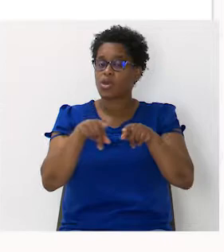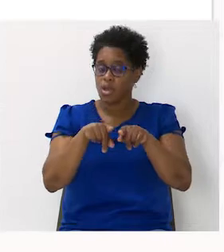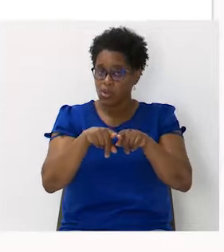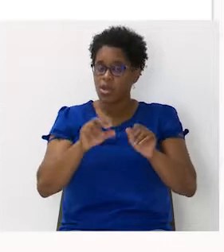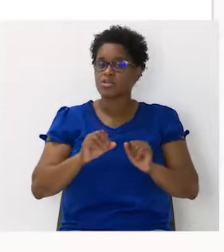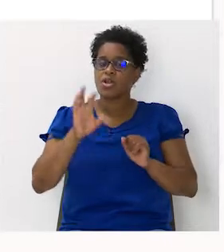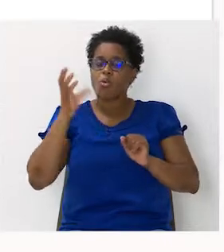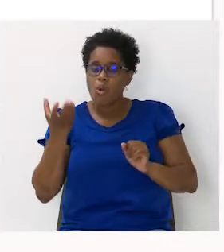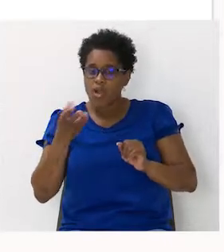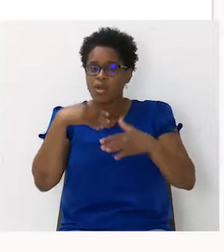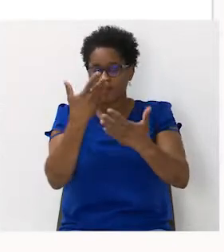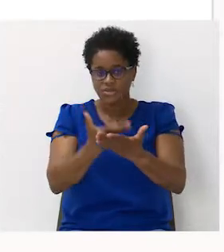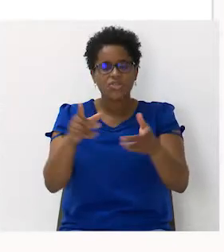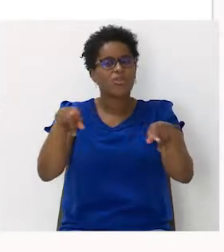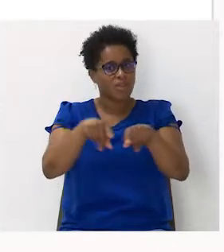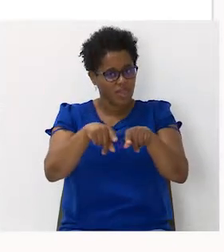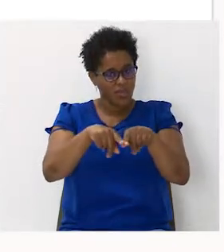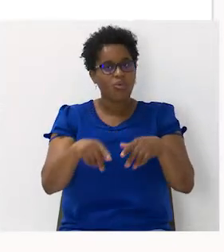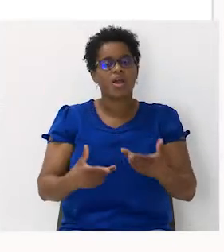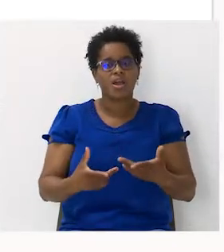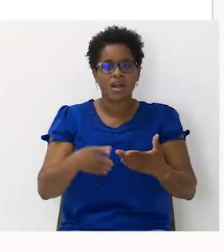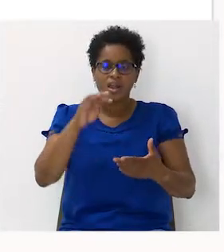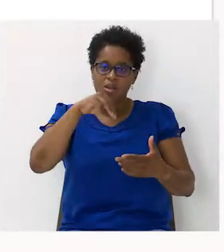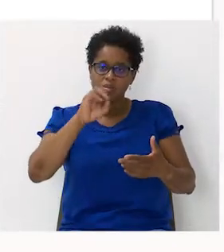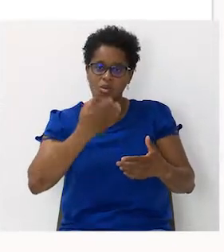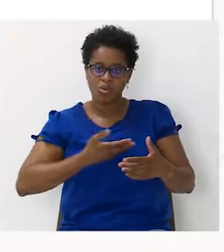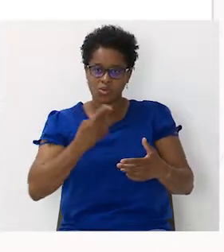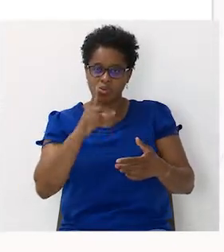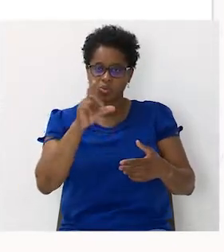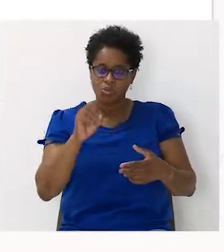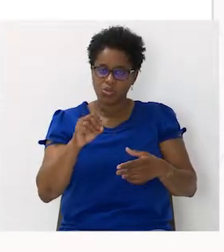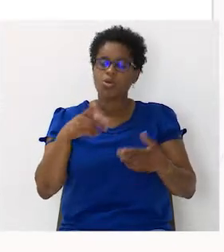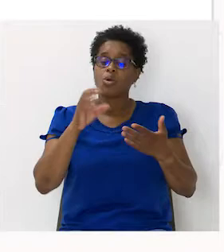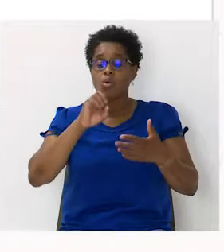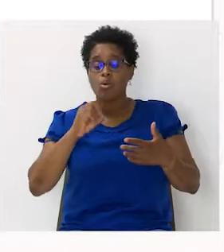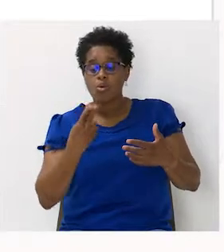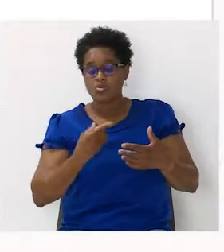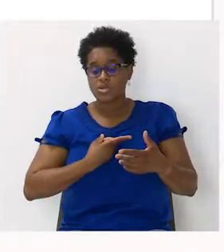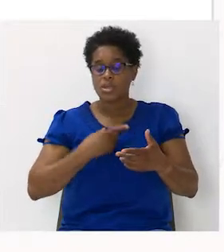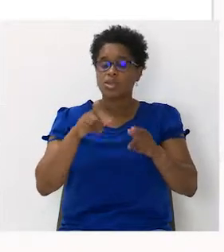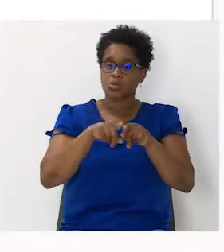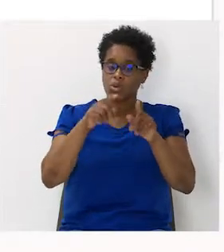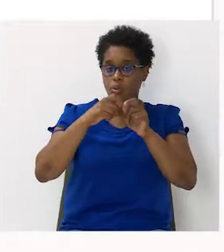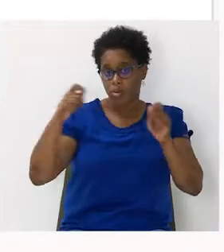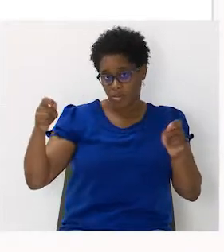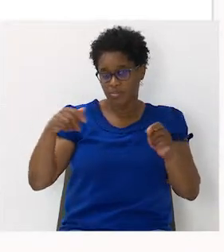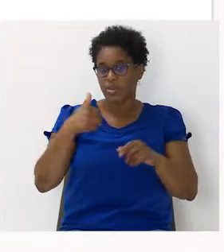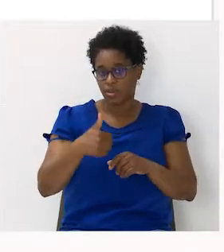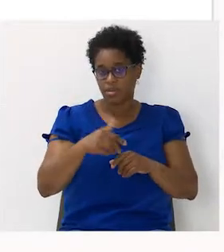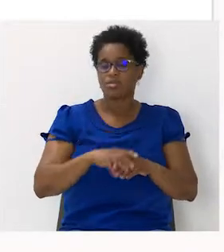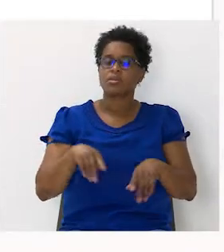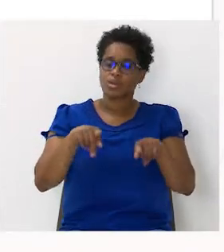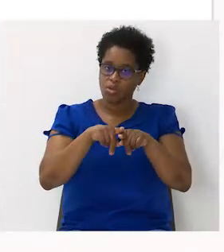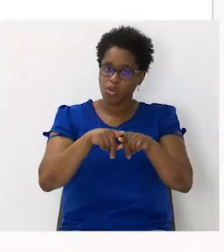quando apresentam o mesmo módulo, ou seja, mesmo comprimento, tá certo? A mesma